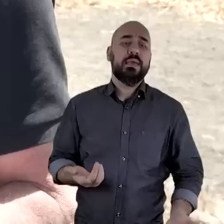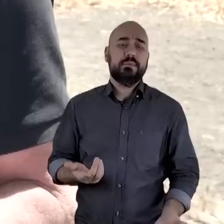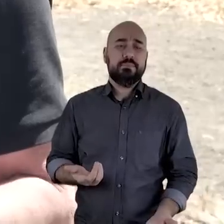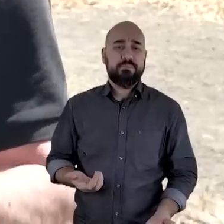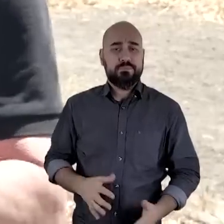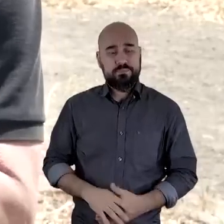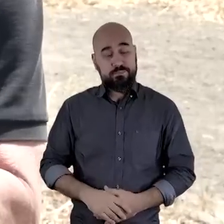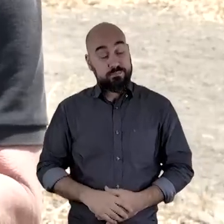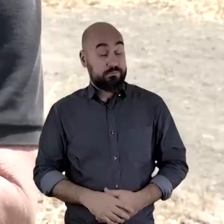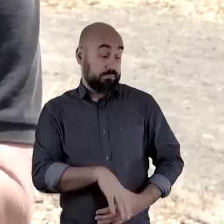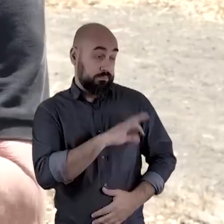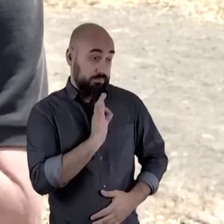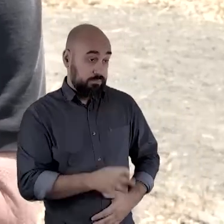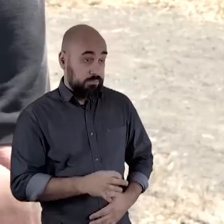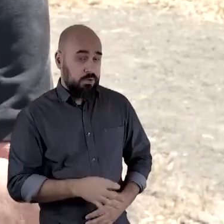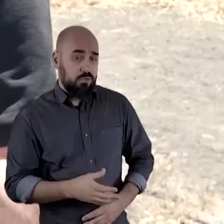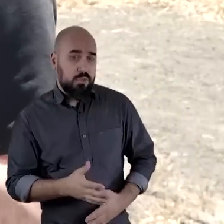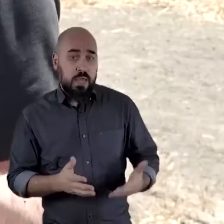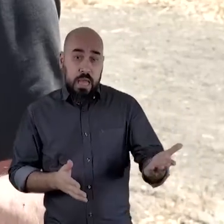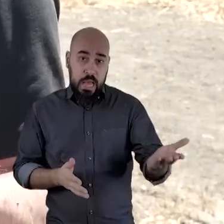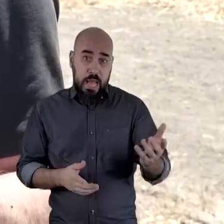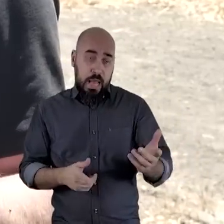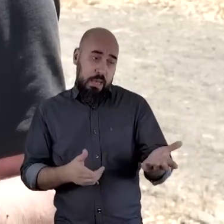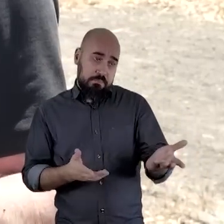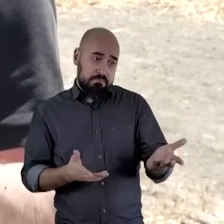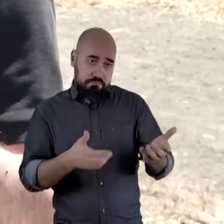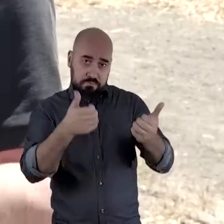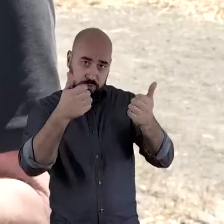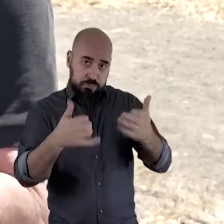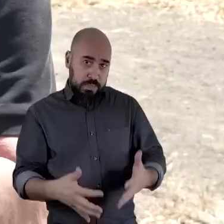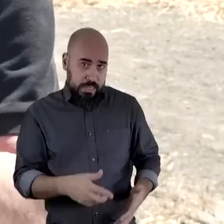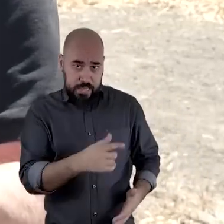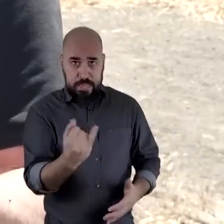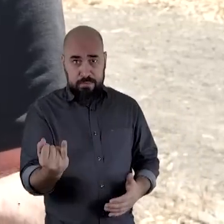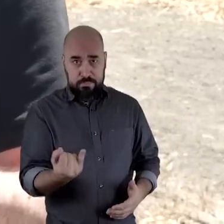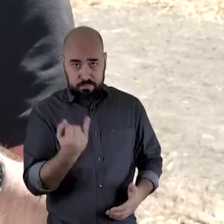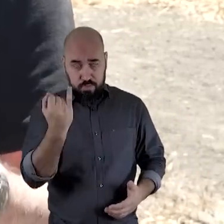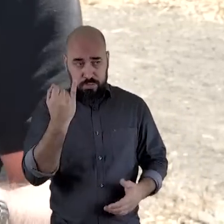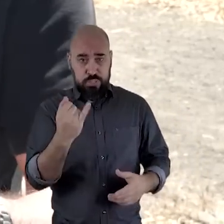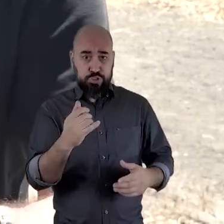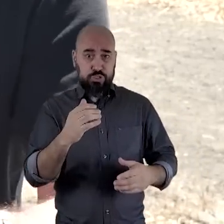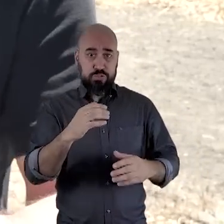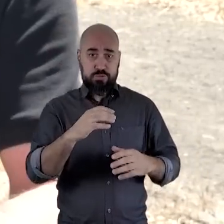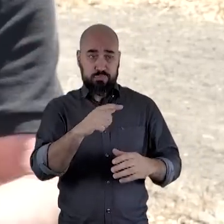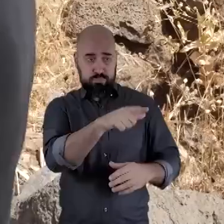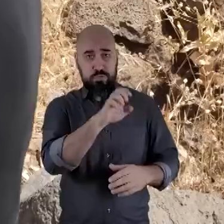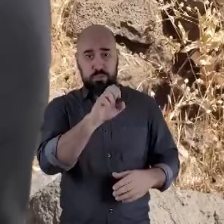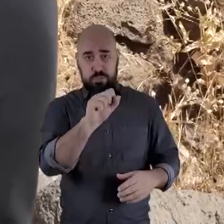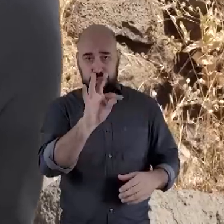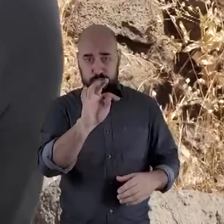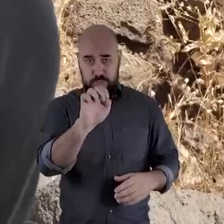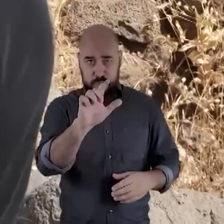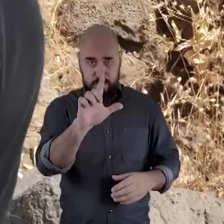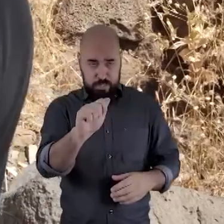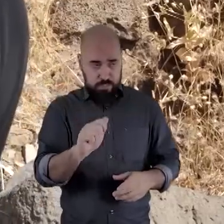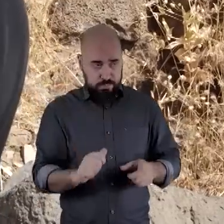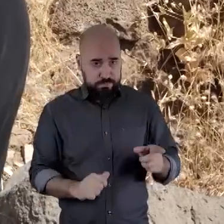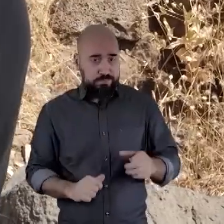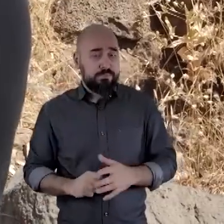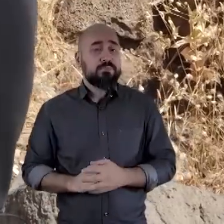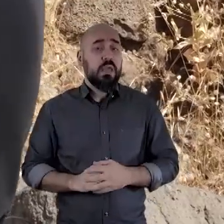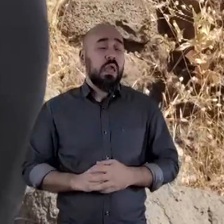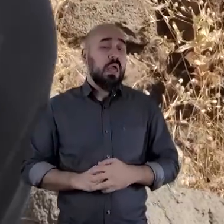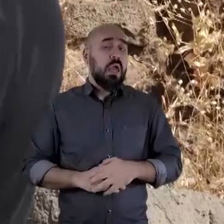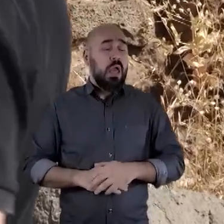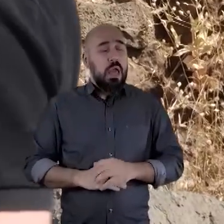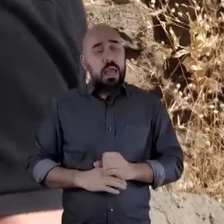propósito? Certo. Antes de falarmos da importância da estela no portal, deixa eu só dizer algumas